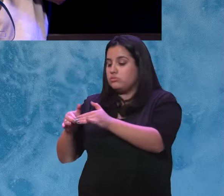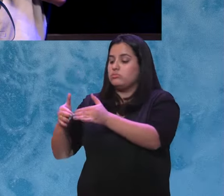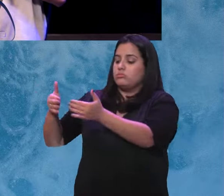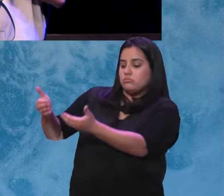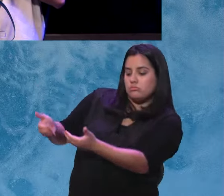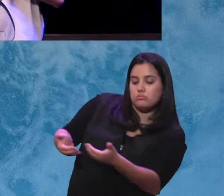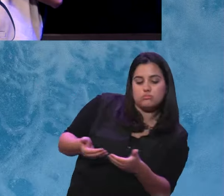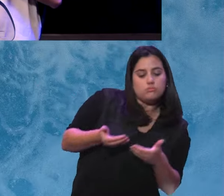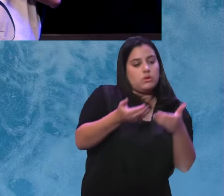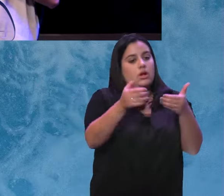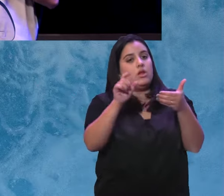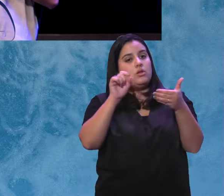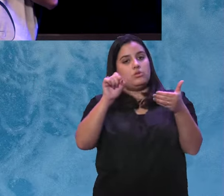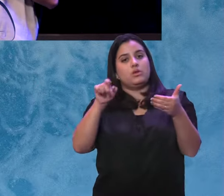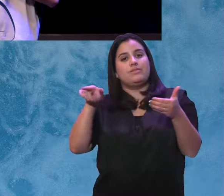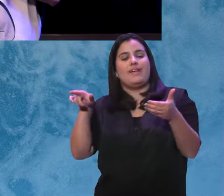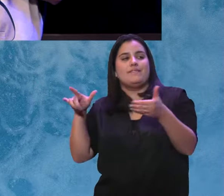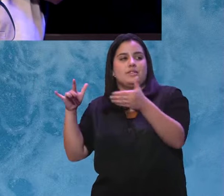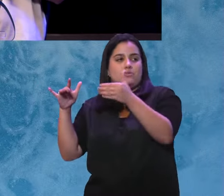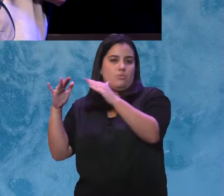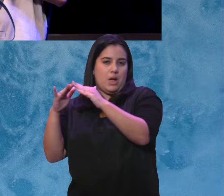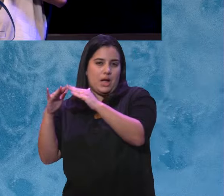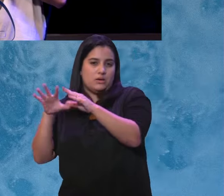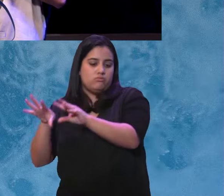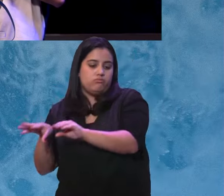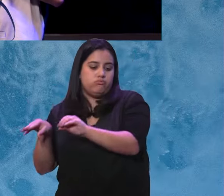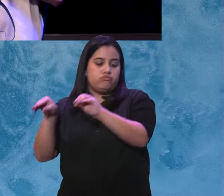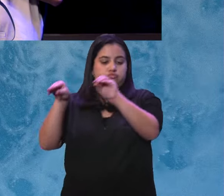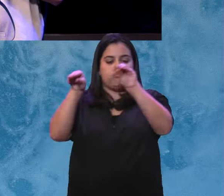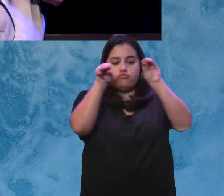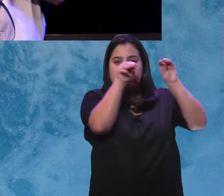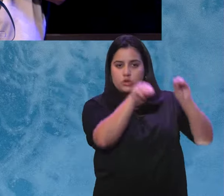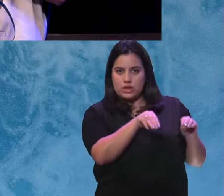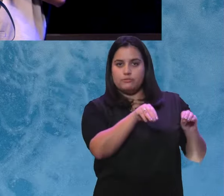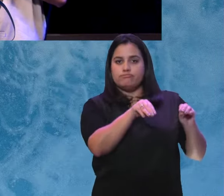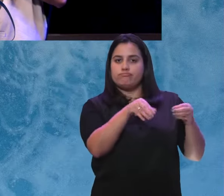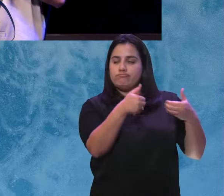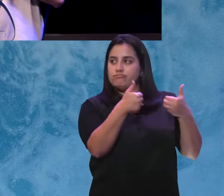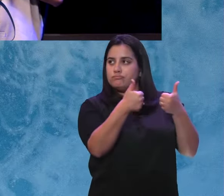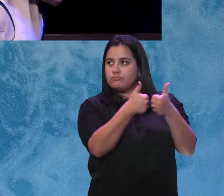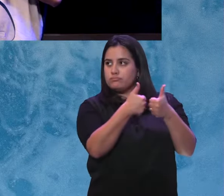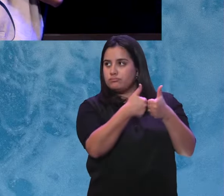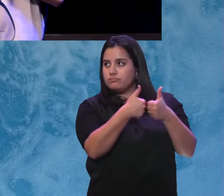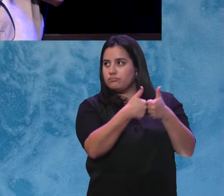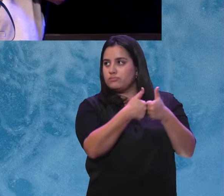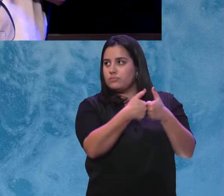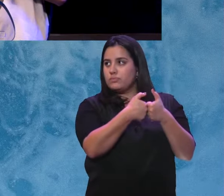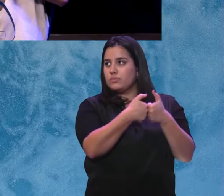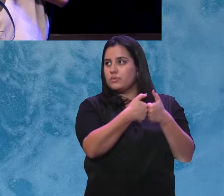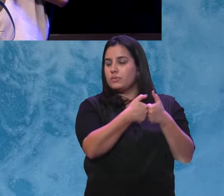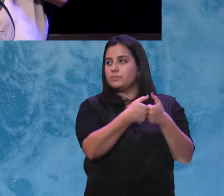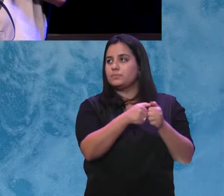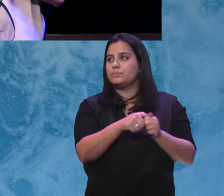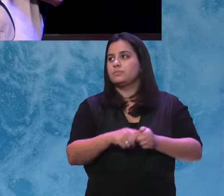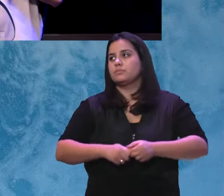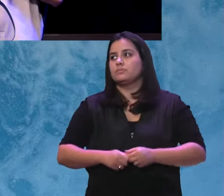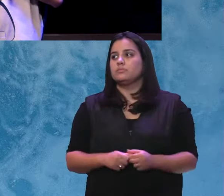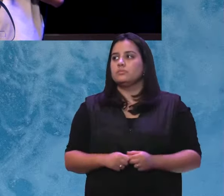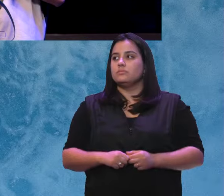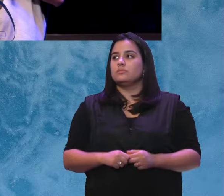e a levaram da casa de Abinadab, que fica em uma colina. Uzai e Aiô, filhos de